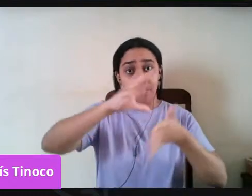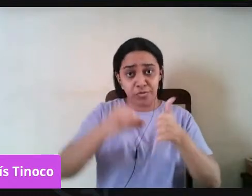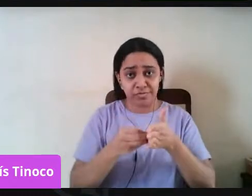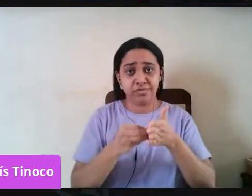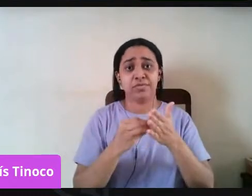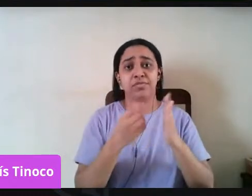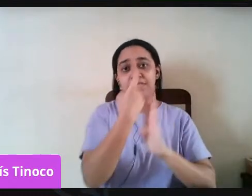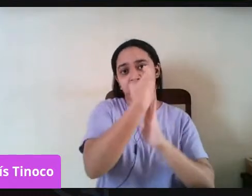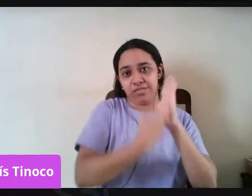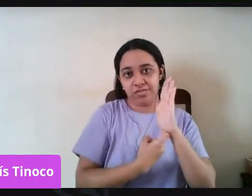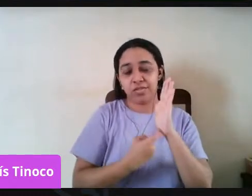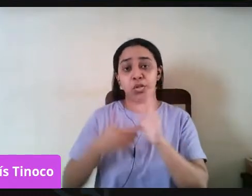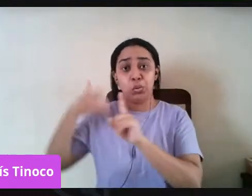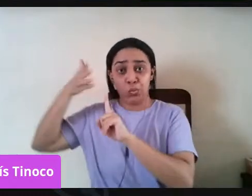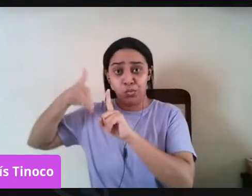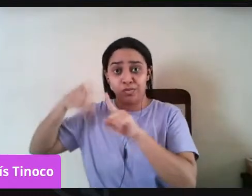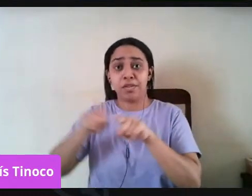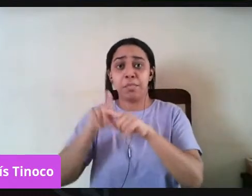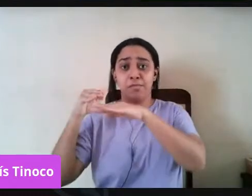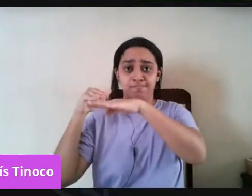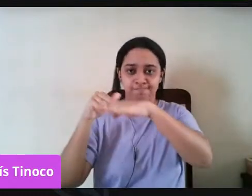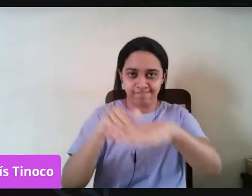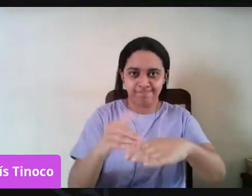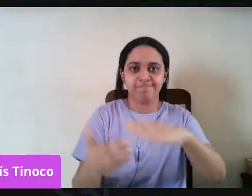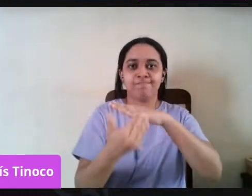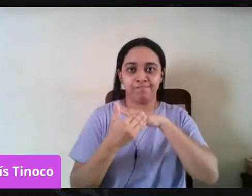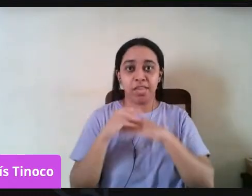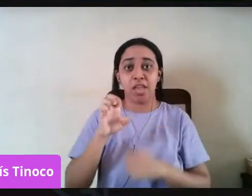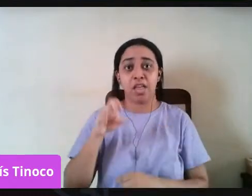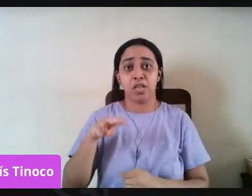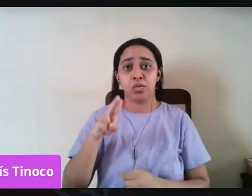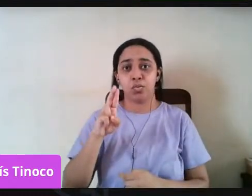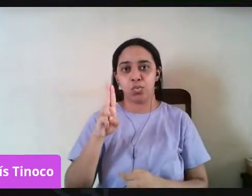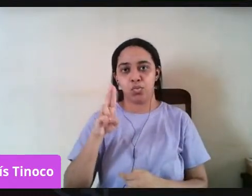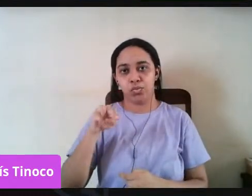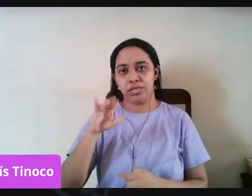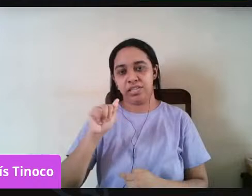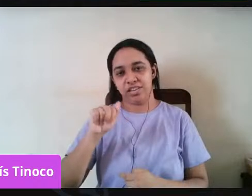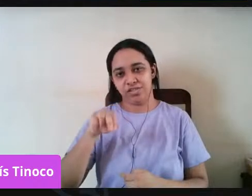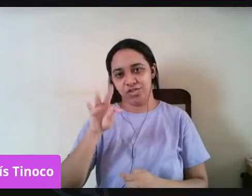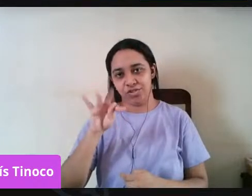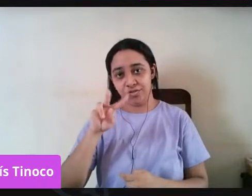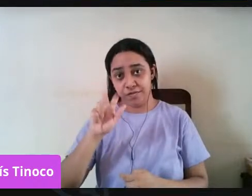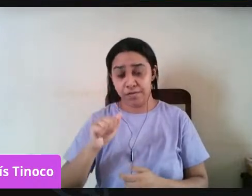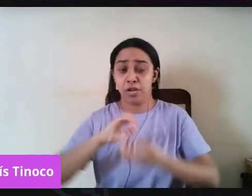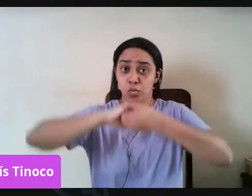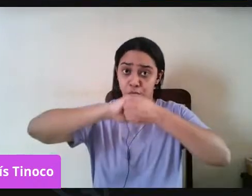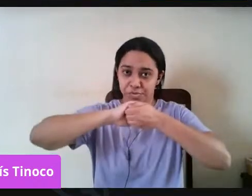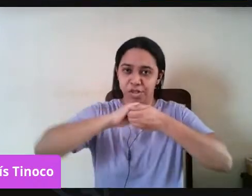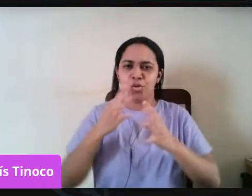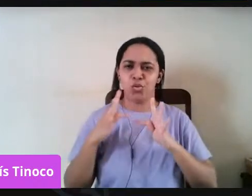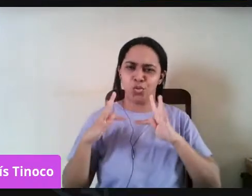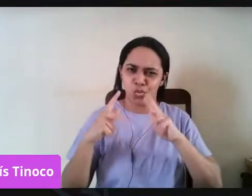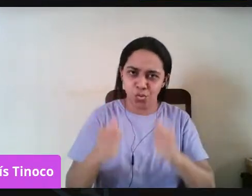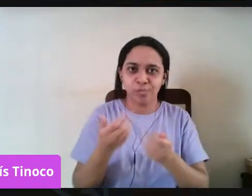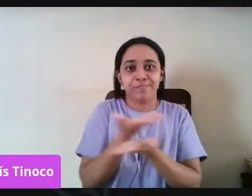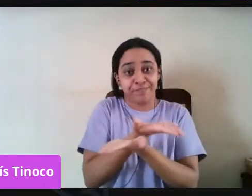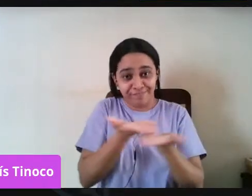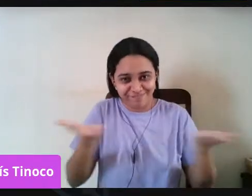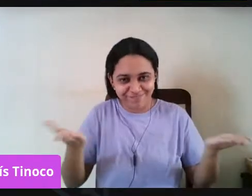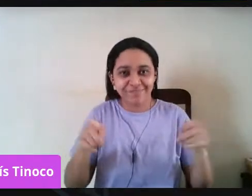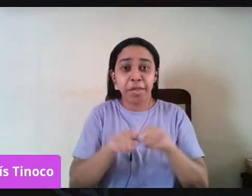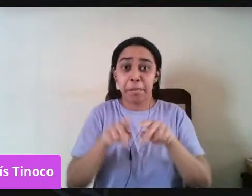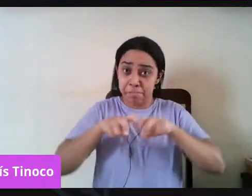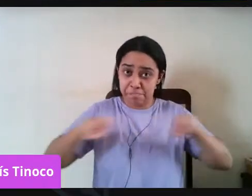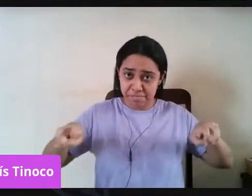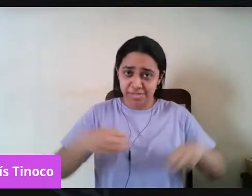Discursiva e Enunciativa. Então, eu gostaria de cumprimentar a todos, gostaria de cumprimentar a mesa que está aqui